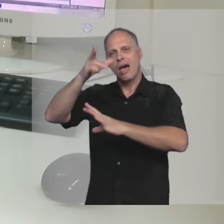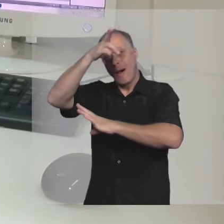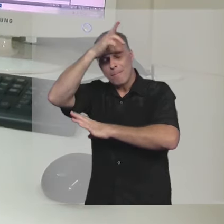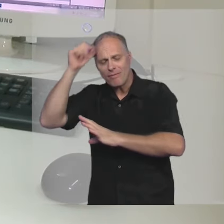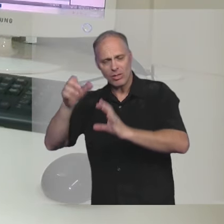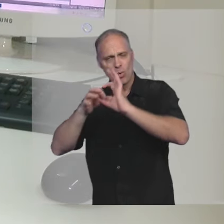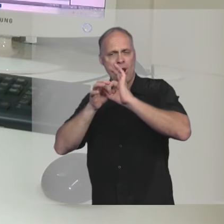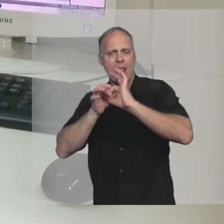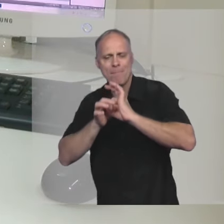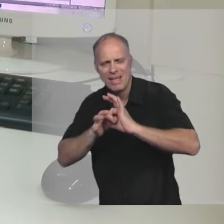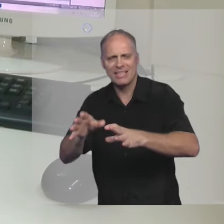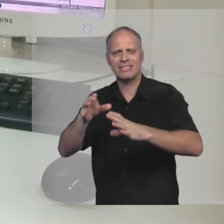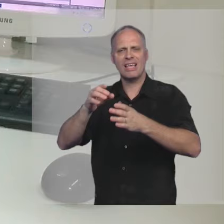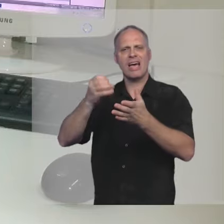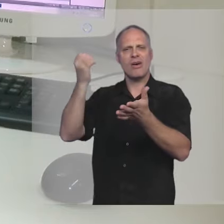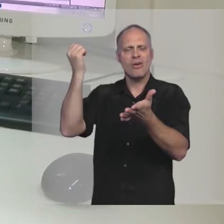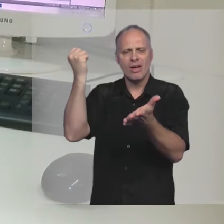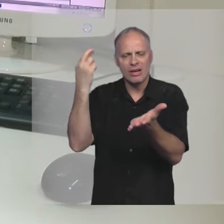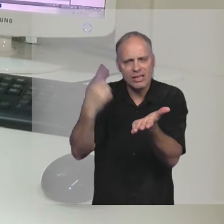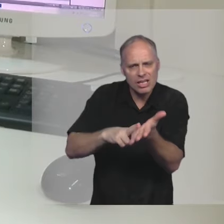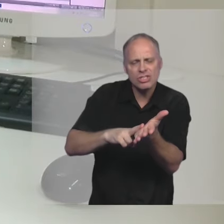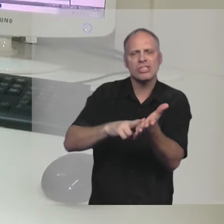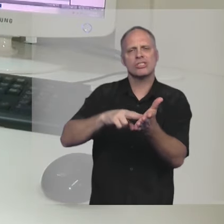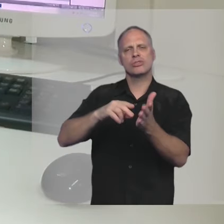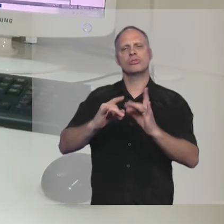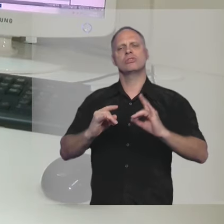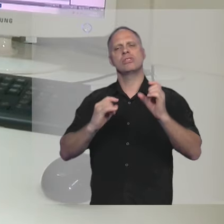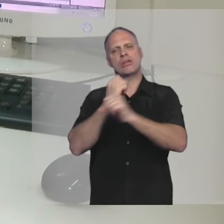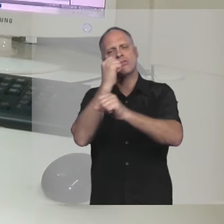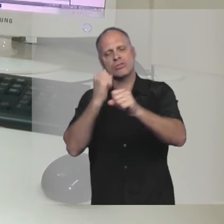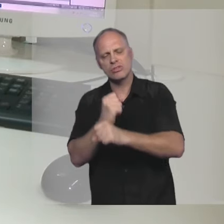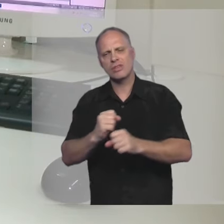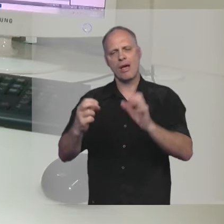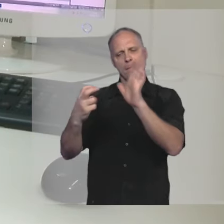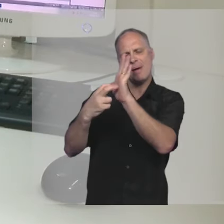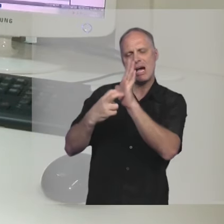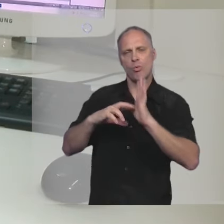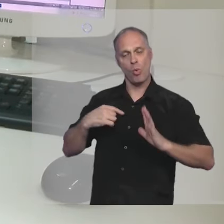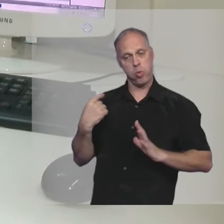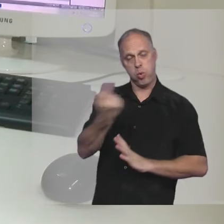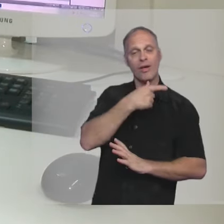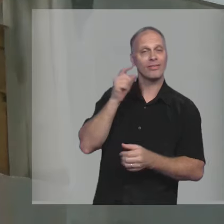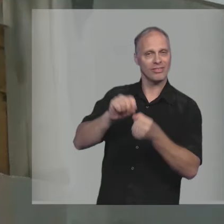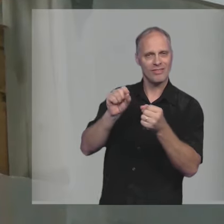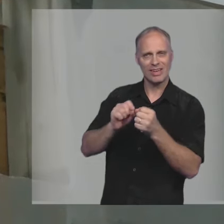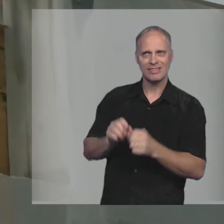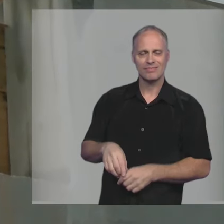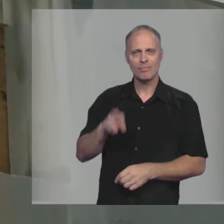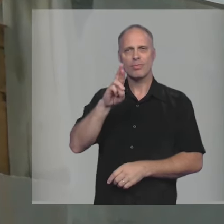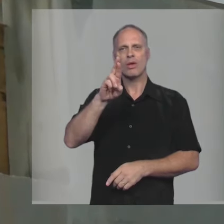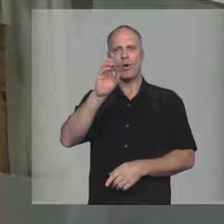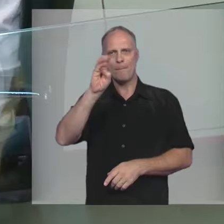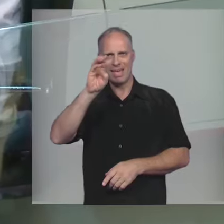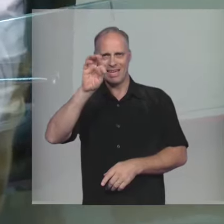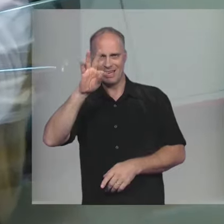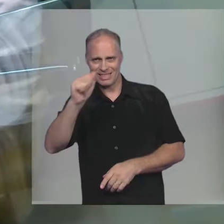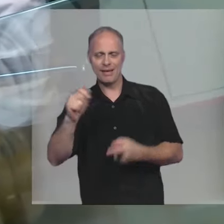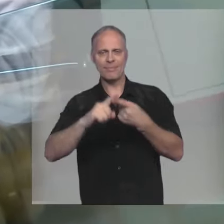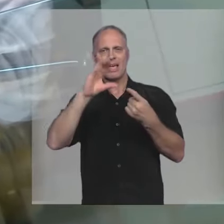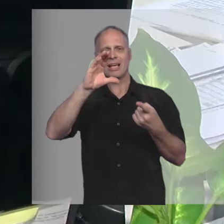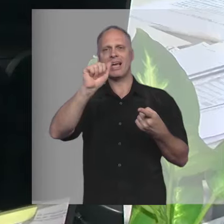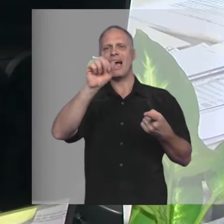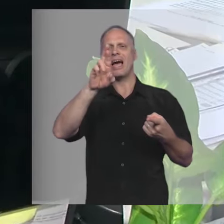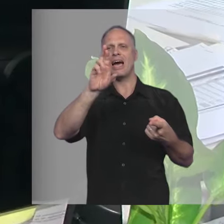prefeitura, sabe? Registro de imóveis, banco, é tudo conosco também. Roberta,